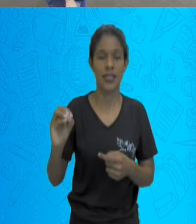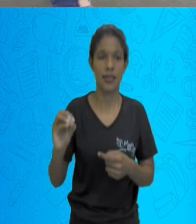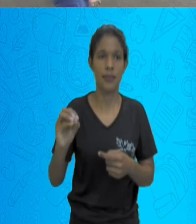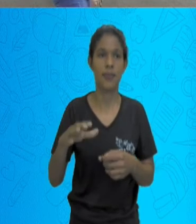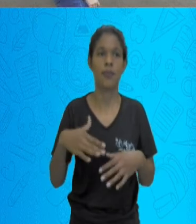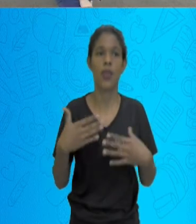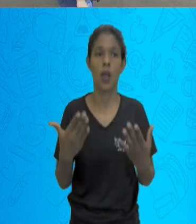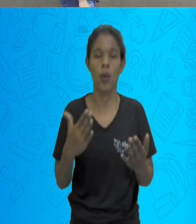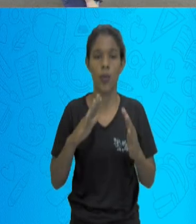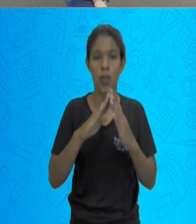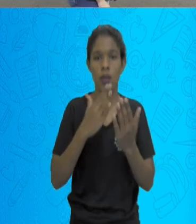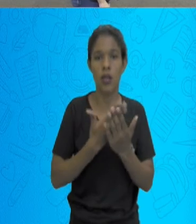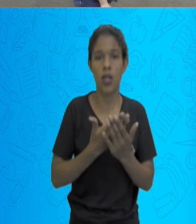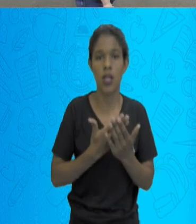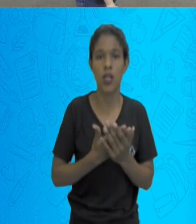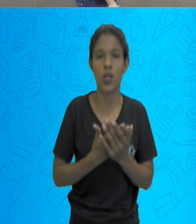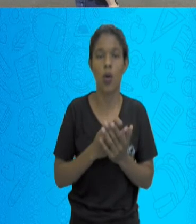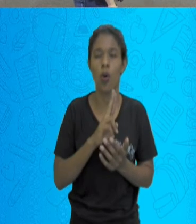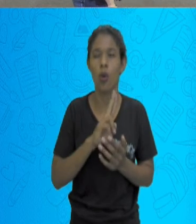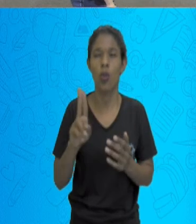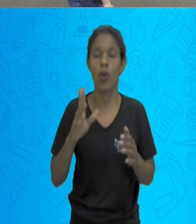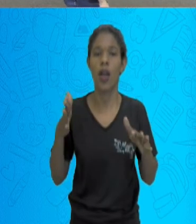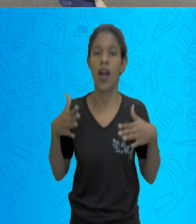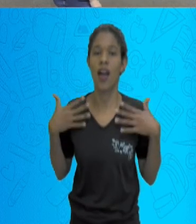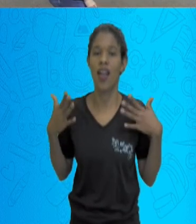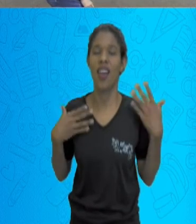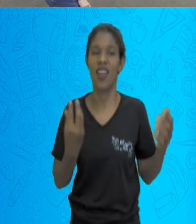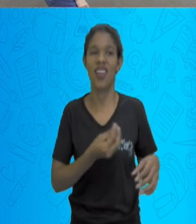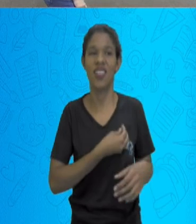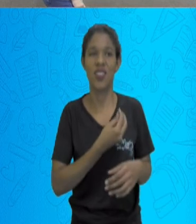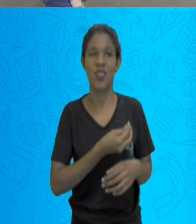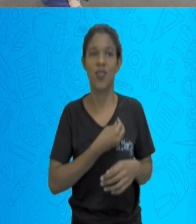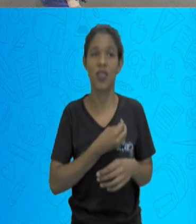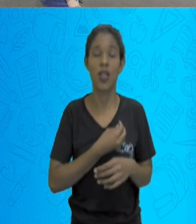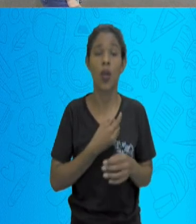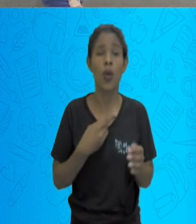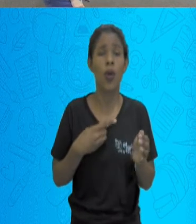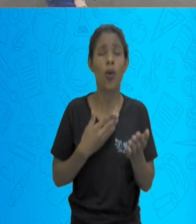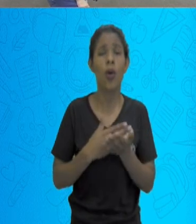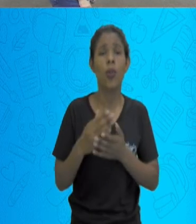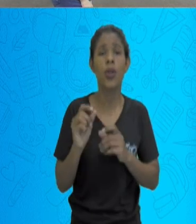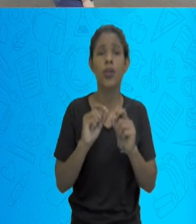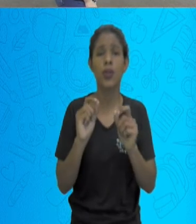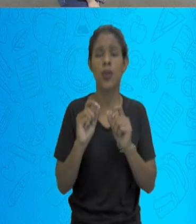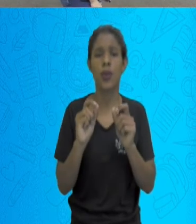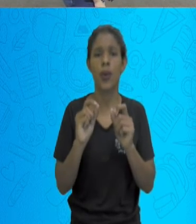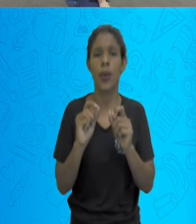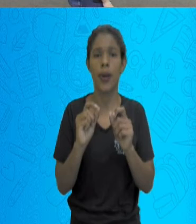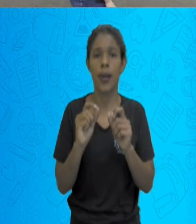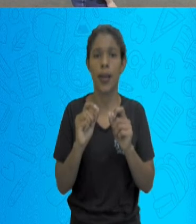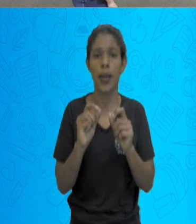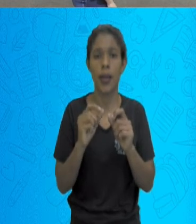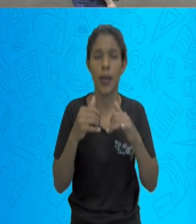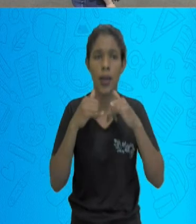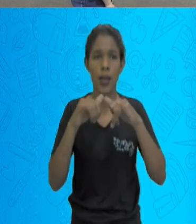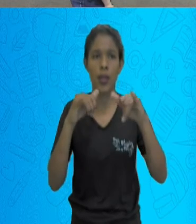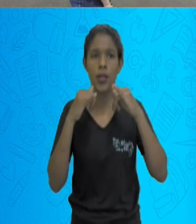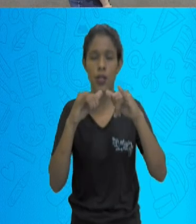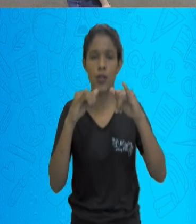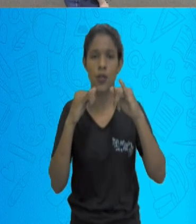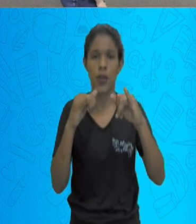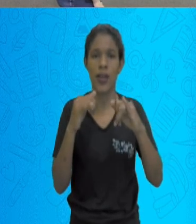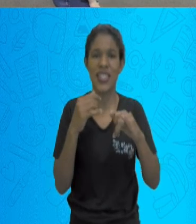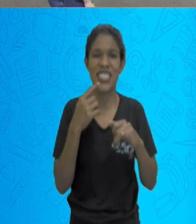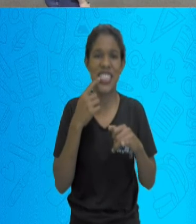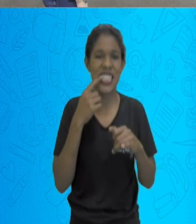A Escola Alegria de Viver implantou um programa de prevenção de cáries. Para analisar o resultado desse